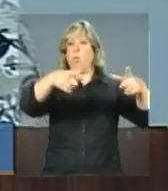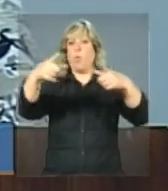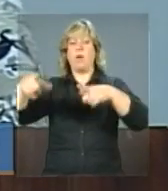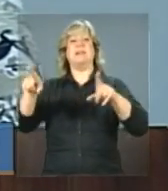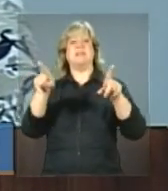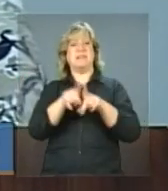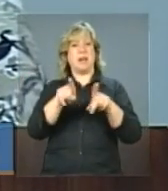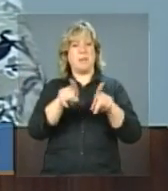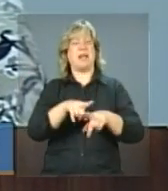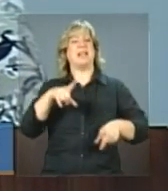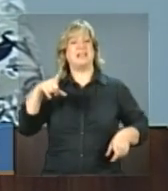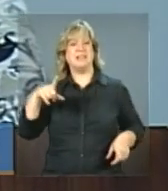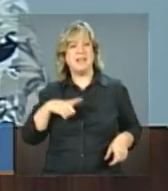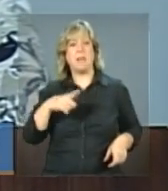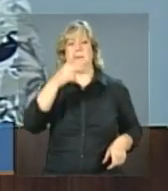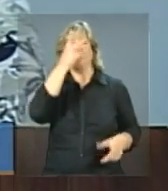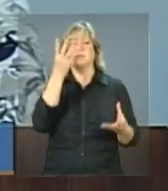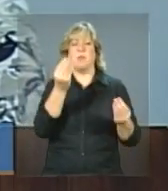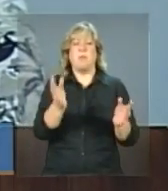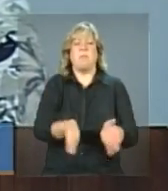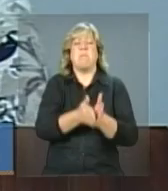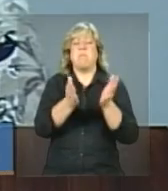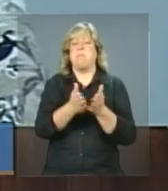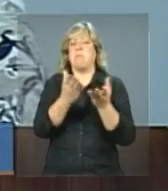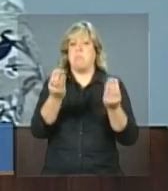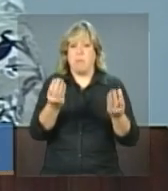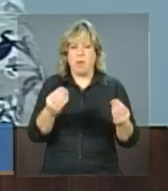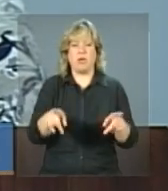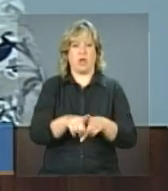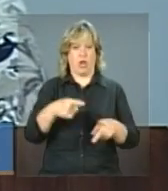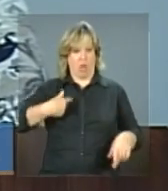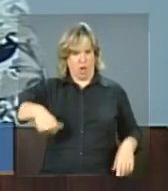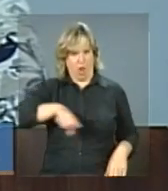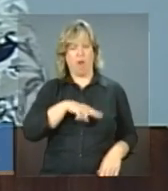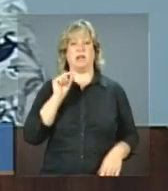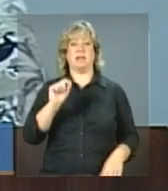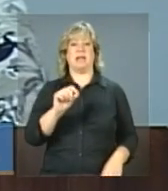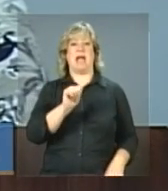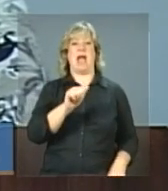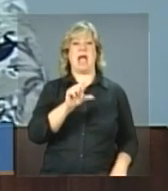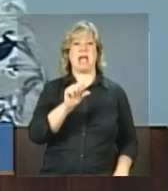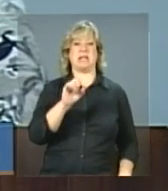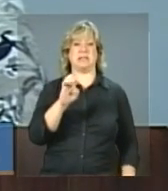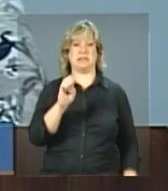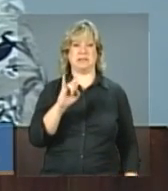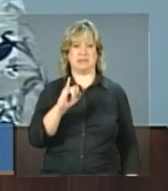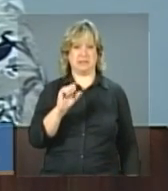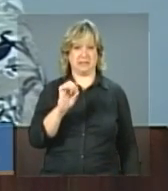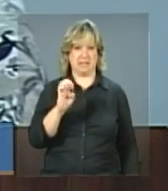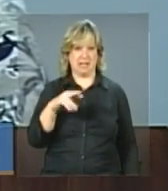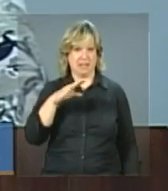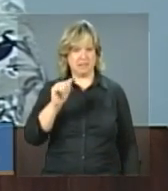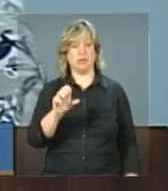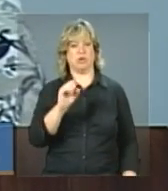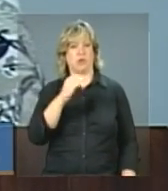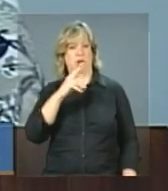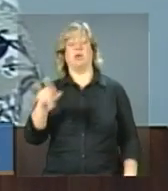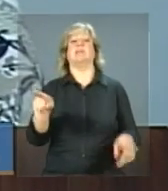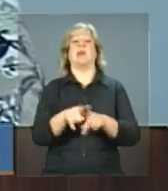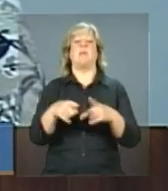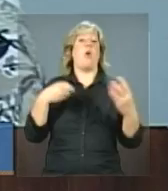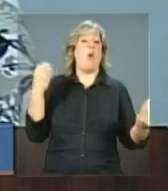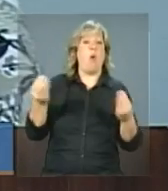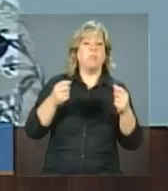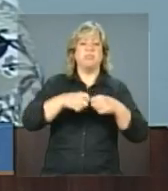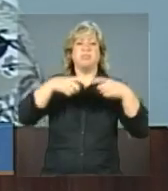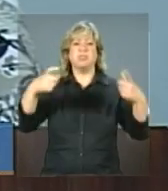concentram a população em extrema pobreza. Nós também, da rede de assistência, estamos olhando como expandir os nossos CRAS,